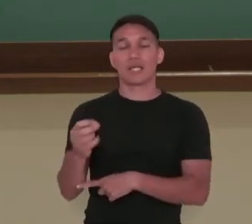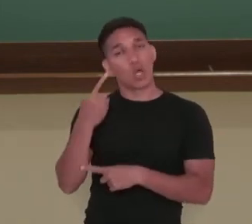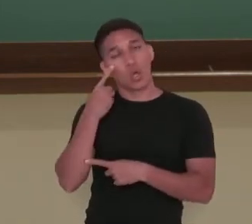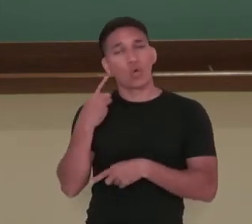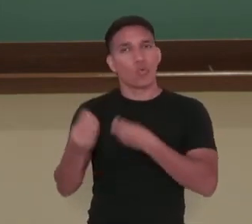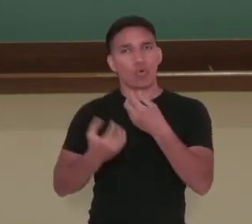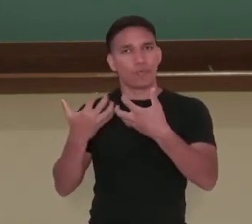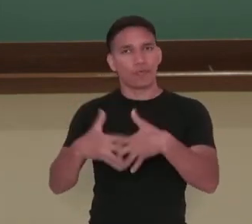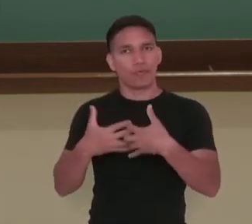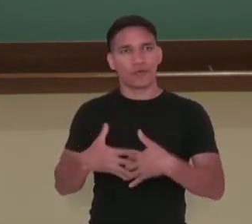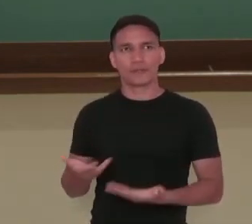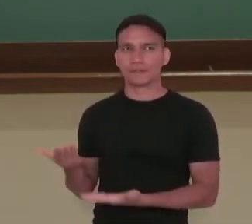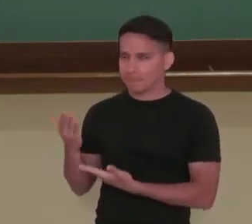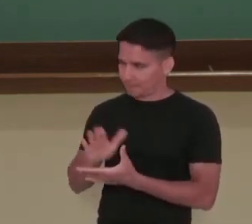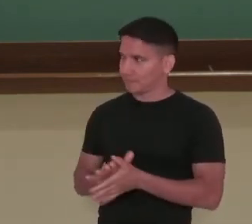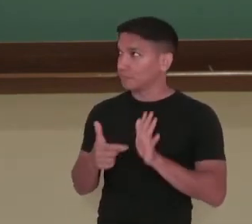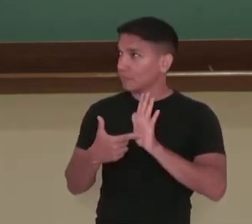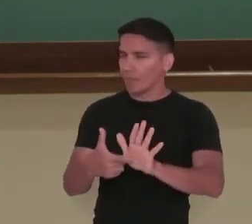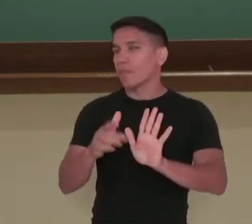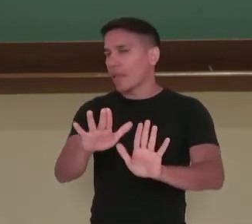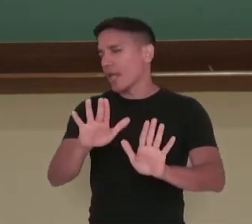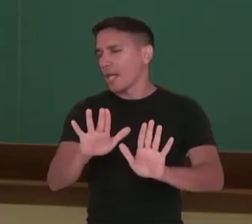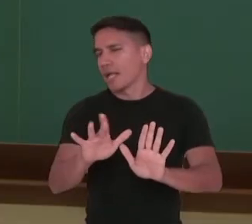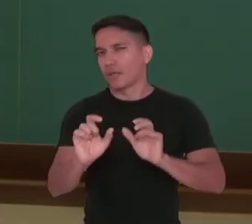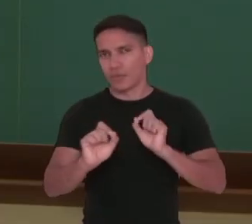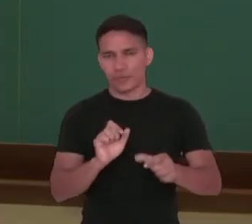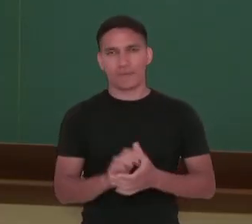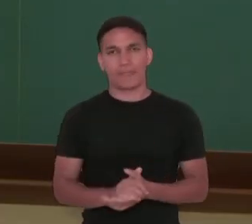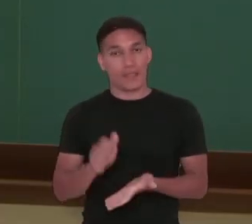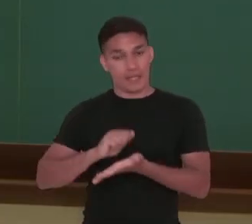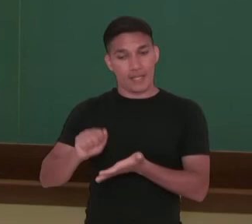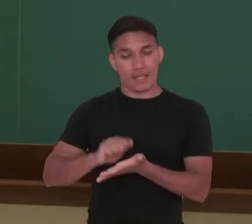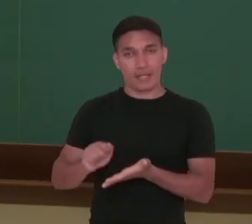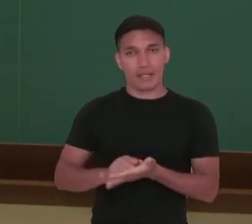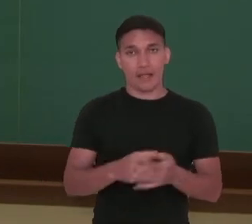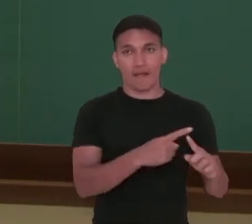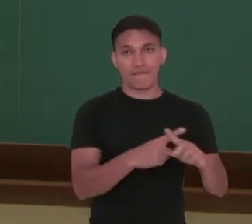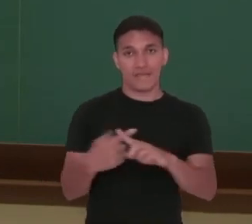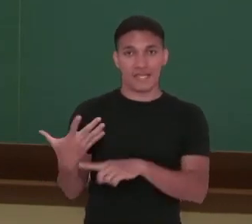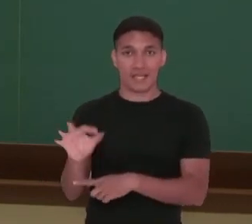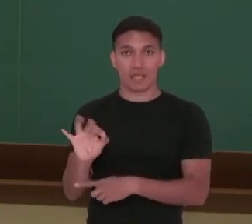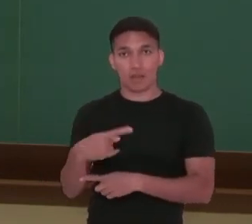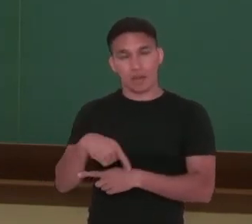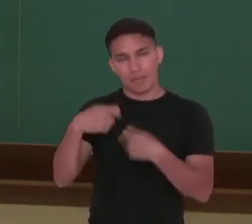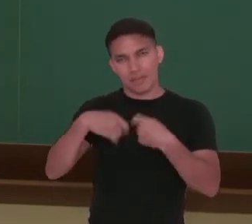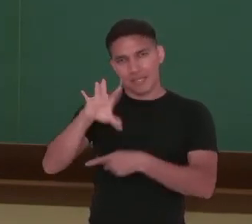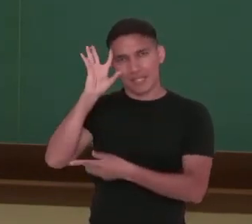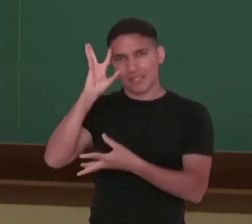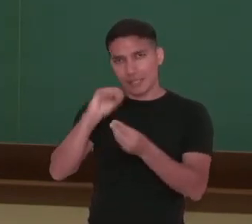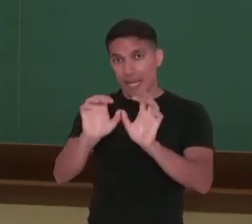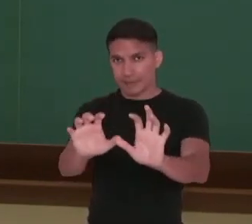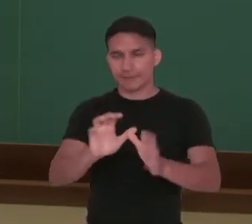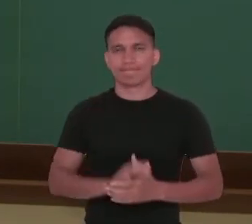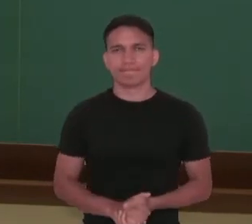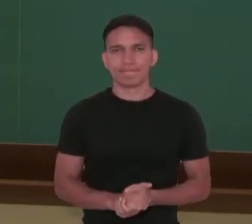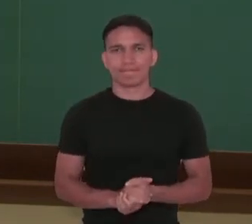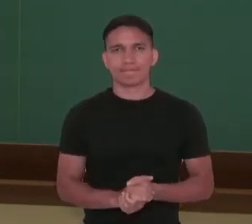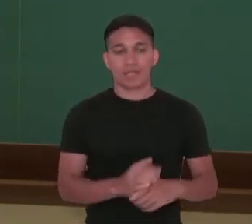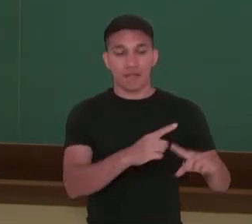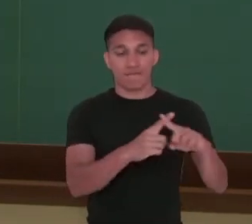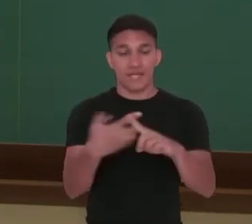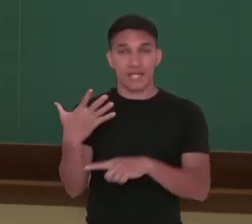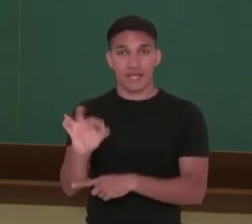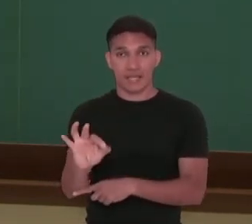escrevendo em notação científica. Só que sim, para escrever em notação científica, você tem que entender o seguinte. A notação